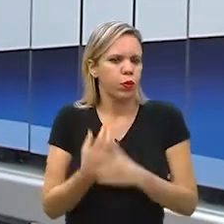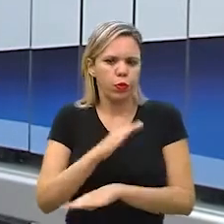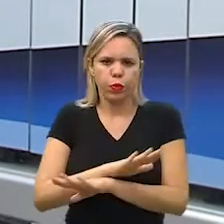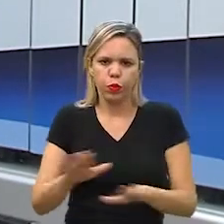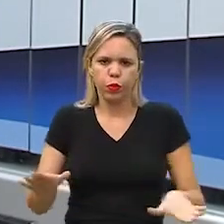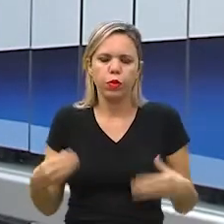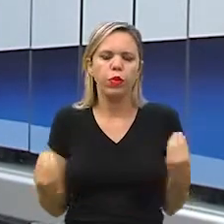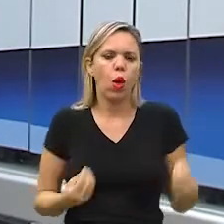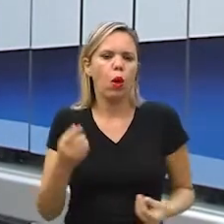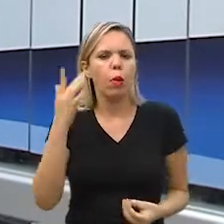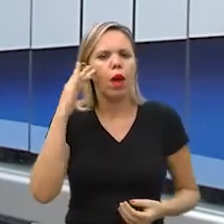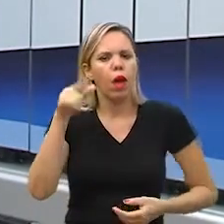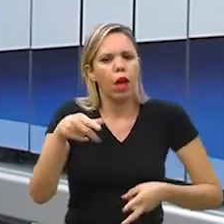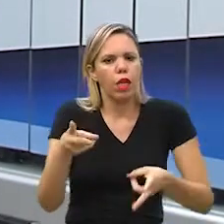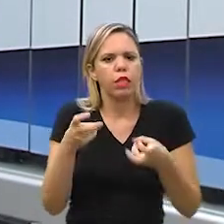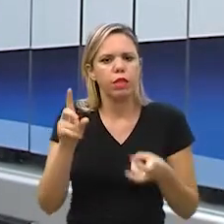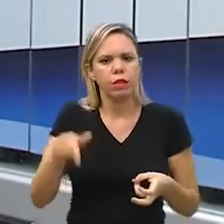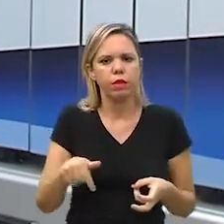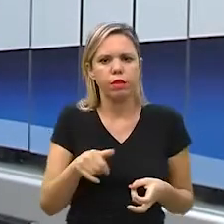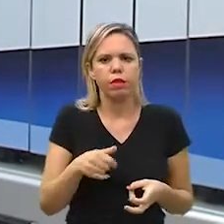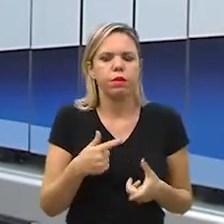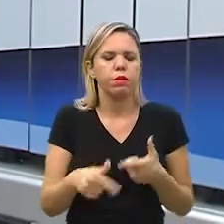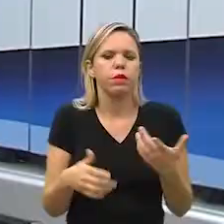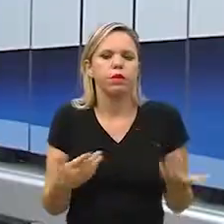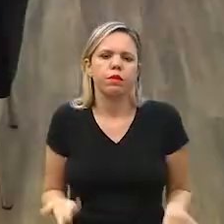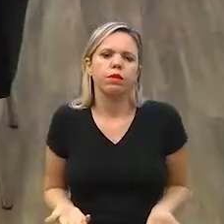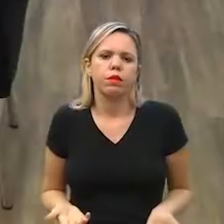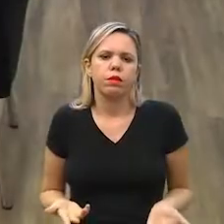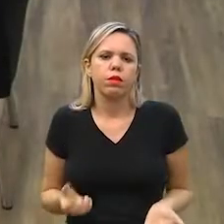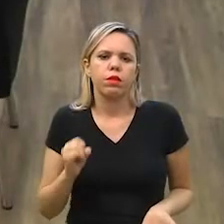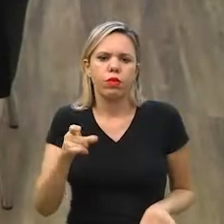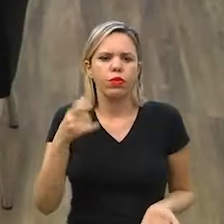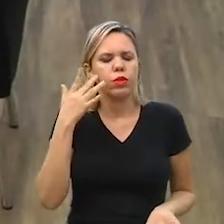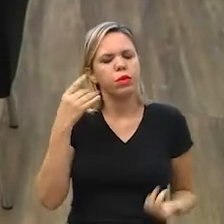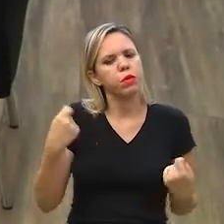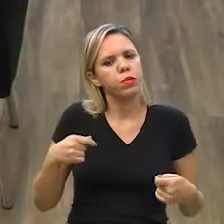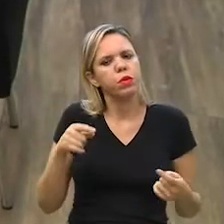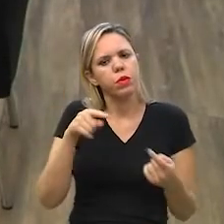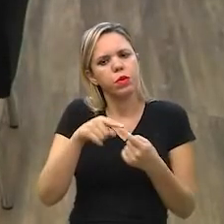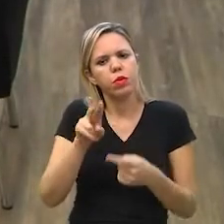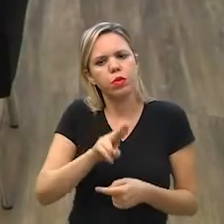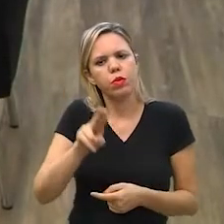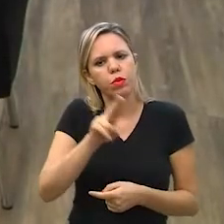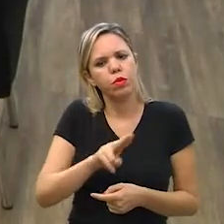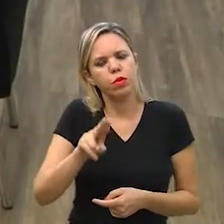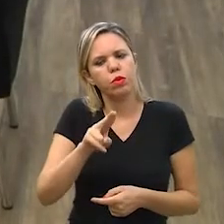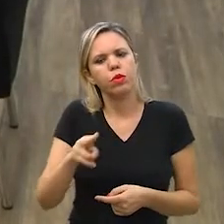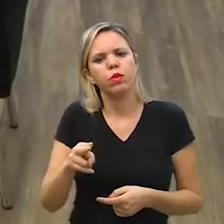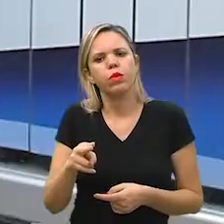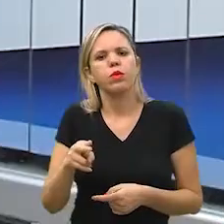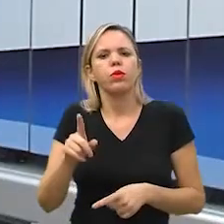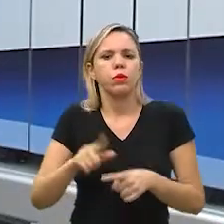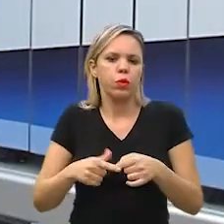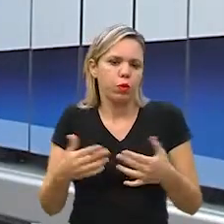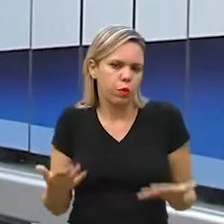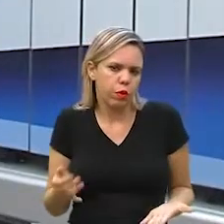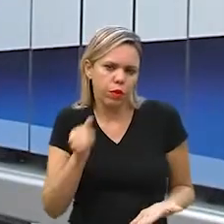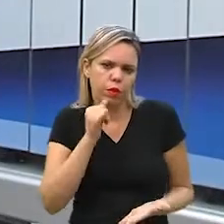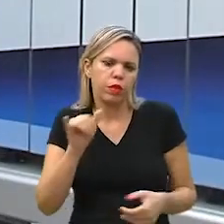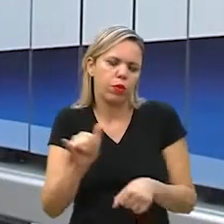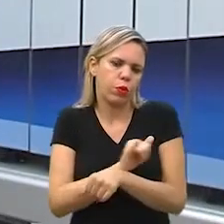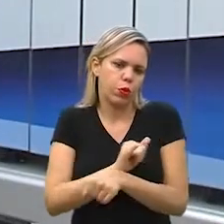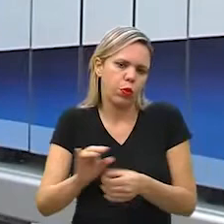acontecer. Como é que você enxerga esta situação e se você pretende utilizar estes dispositivos